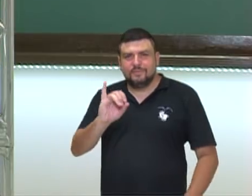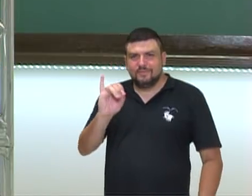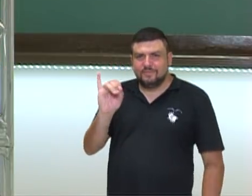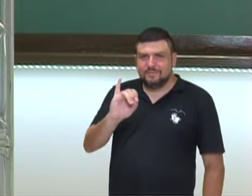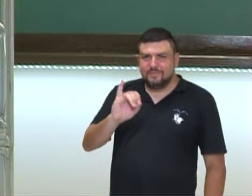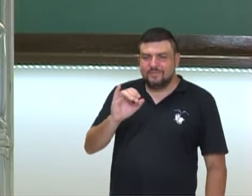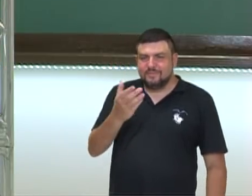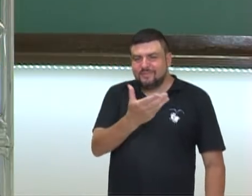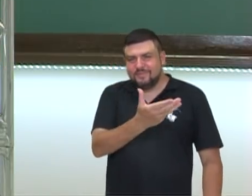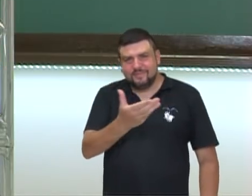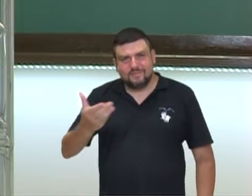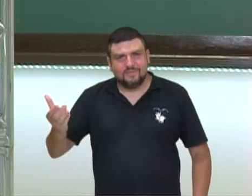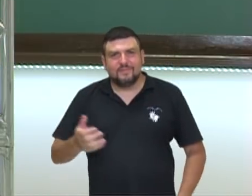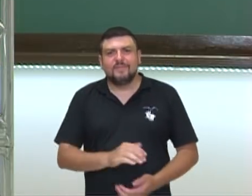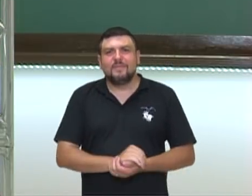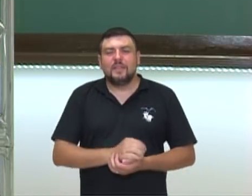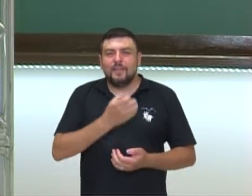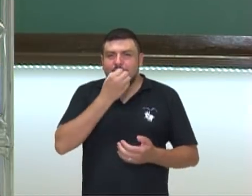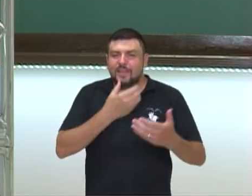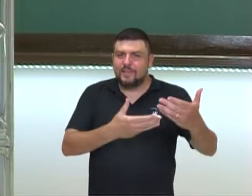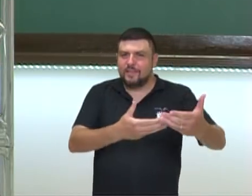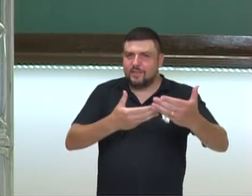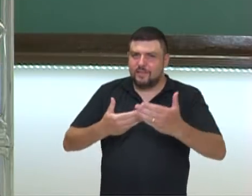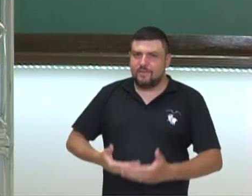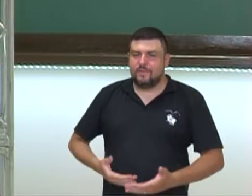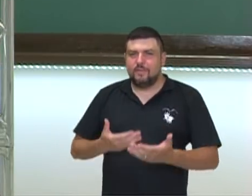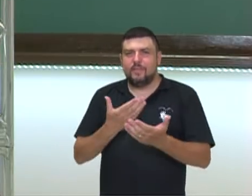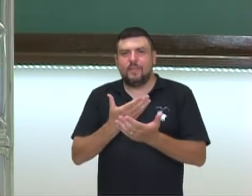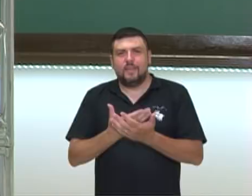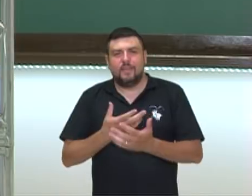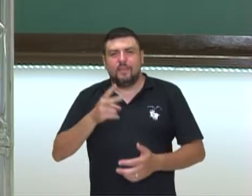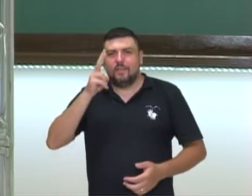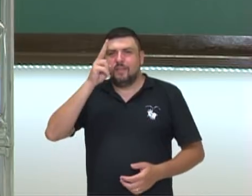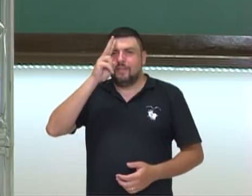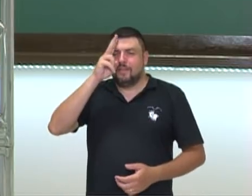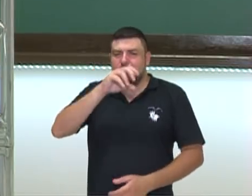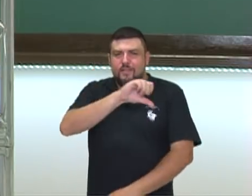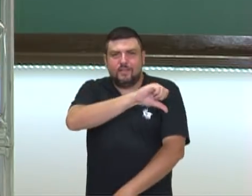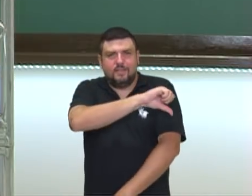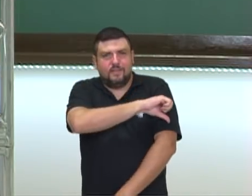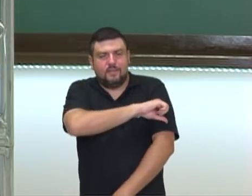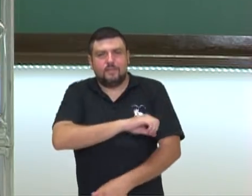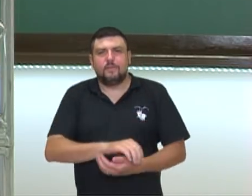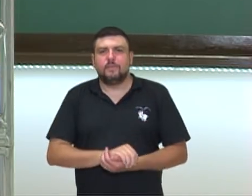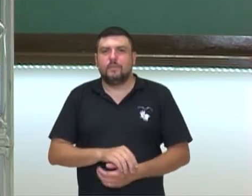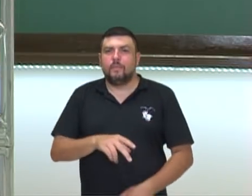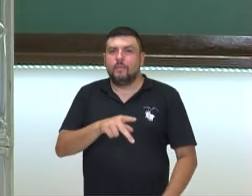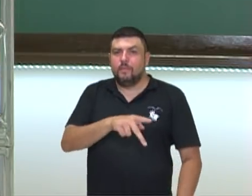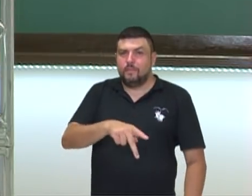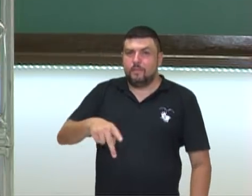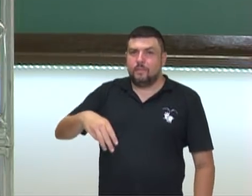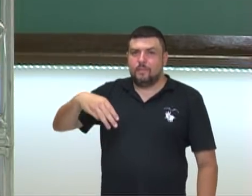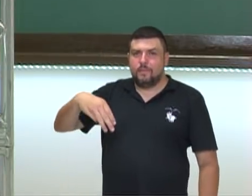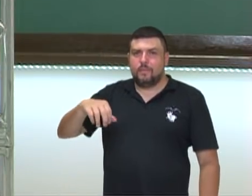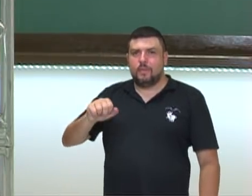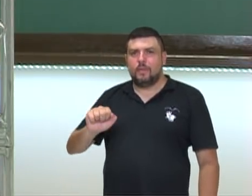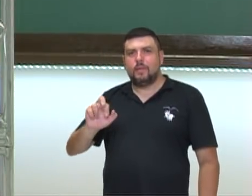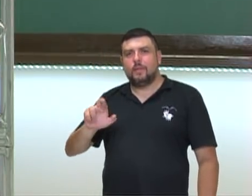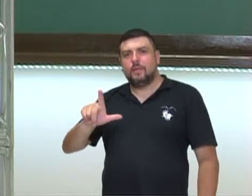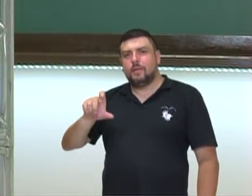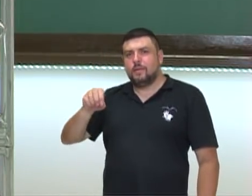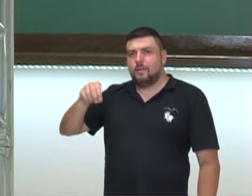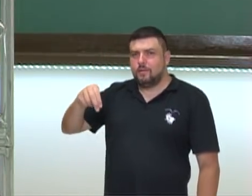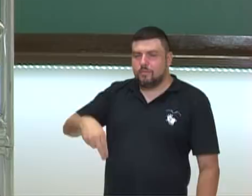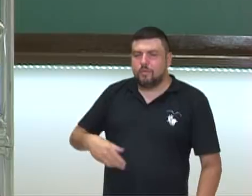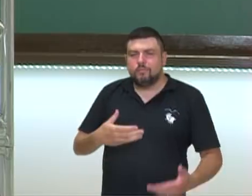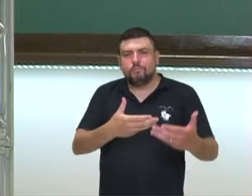Olá, povo! Bem-vindos à aula de História do Nono Ano. Eu sou o professor Marlon e eu te convido para essa